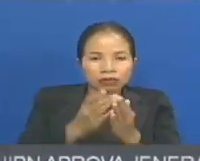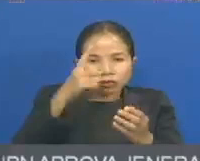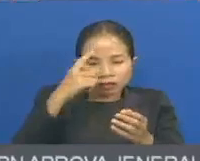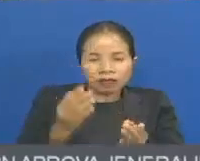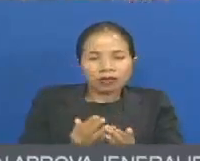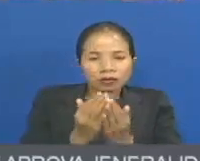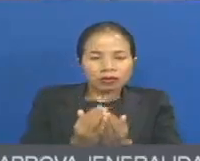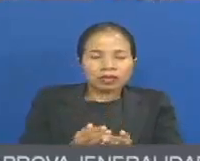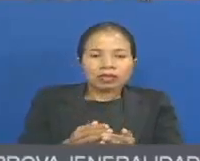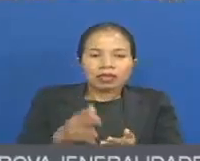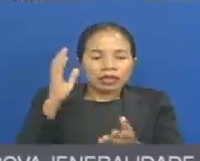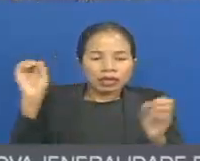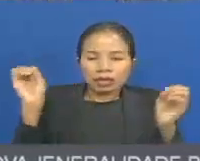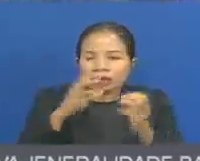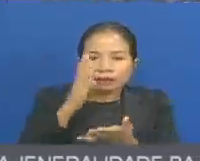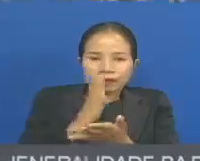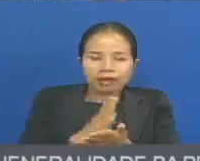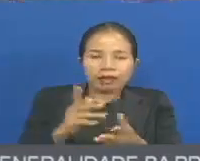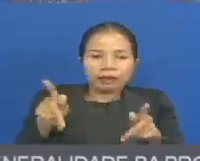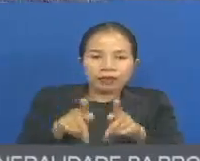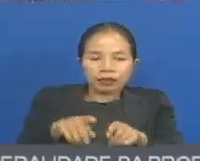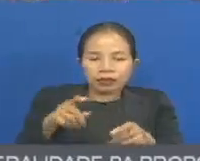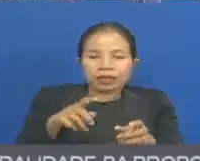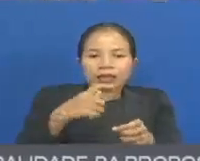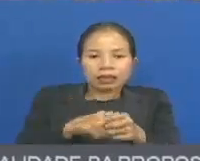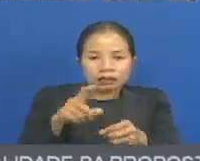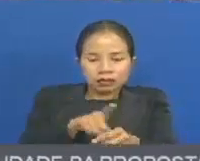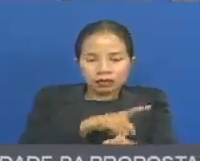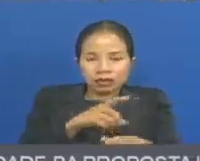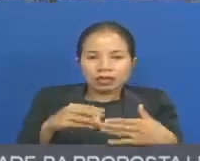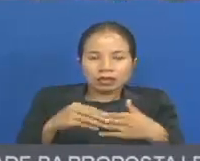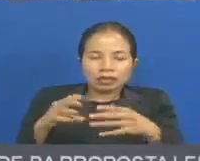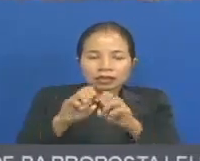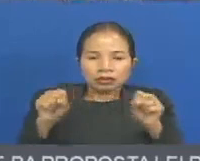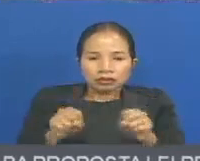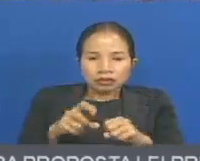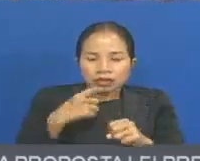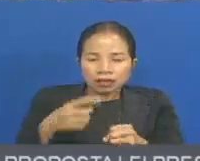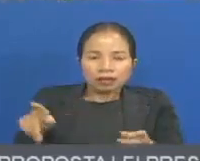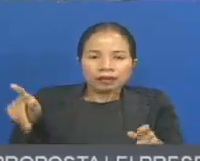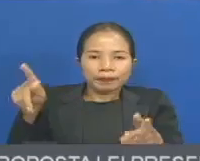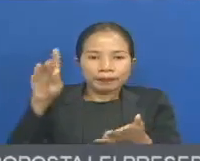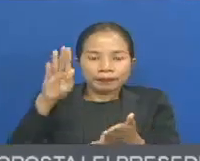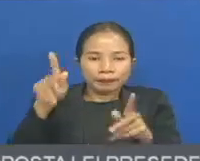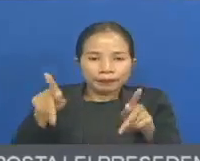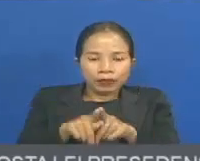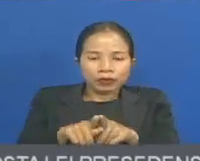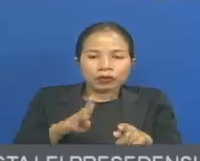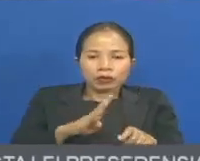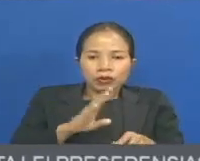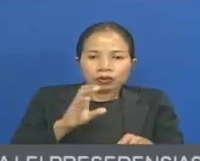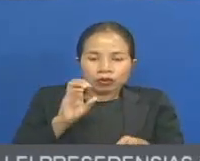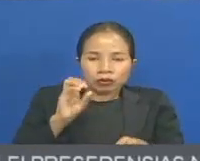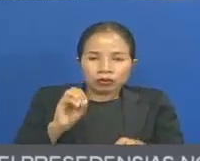berro sira la atraca ona ihe portu ne durante tempo na rok. Autoridade suku ne confirma portu com hahu ihe tine rihung ida atu